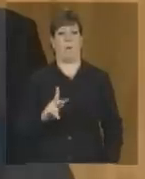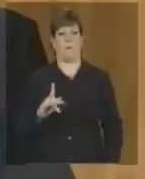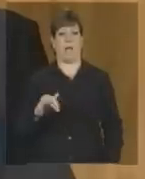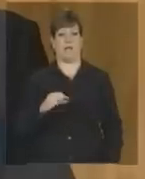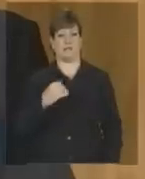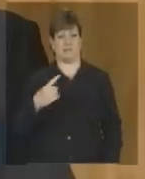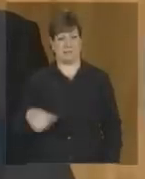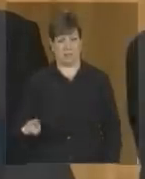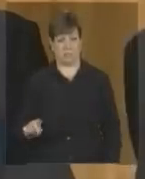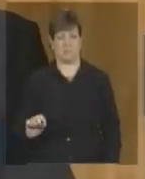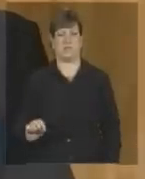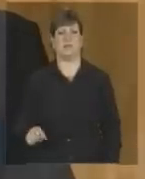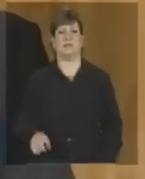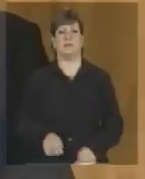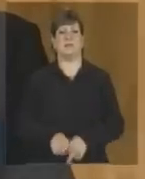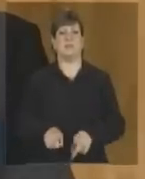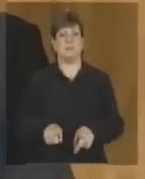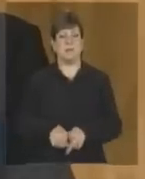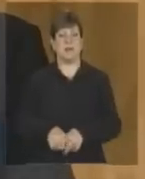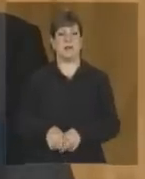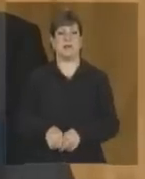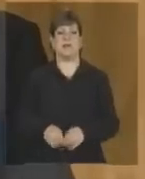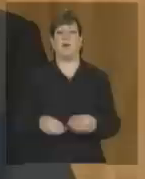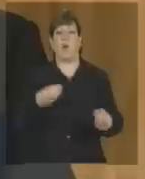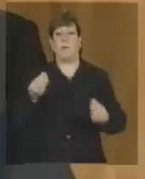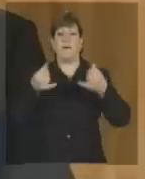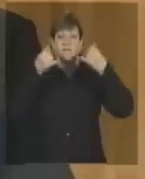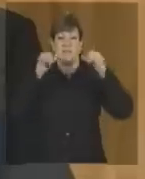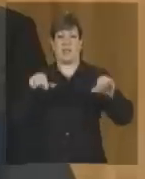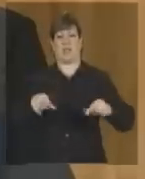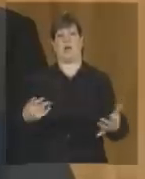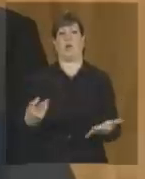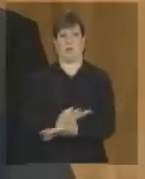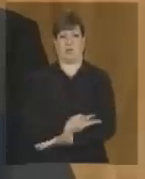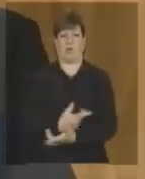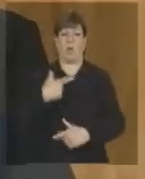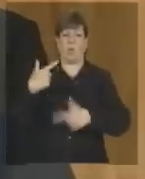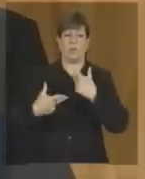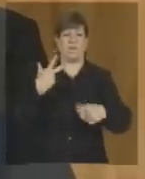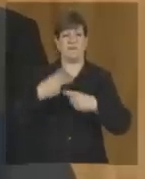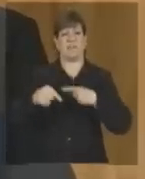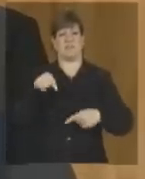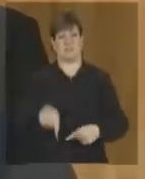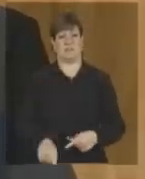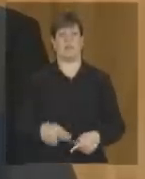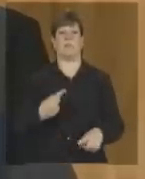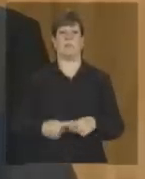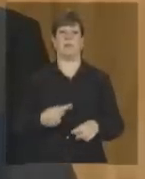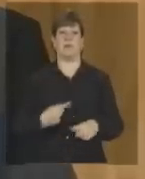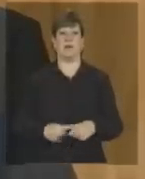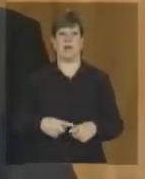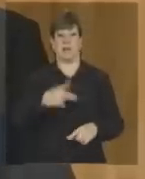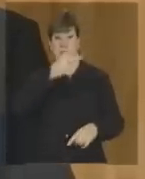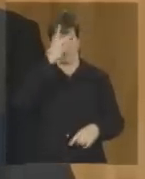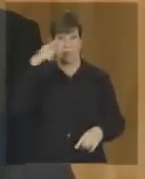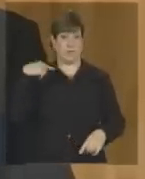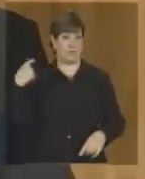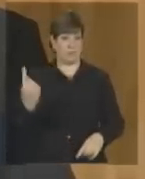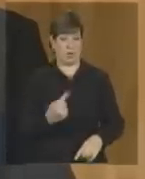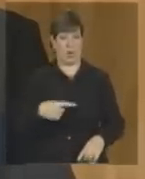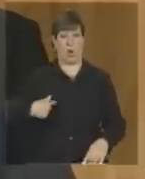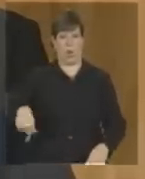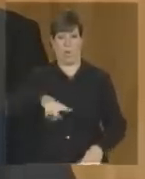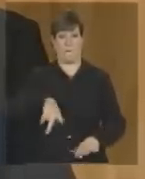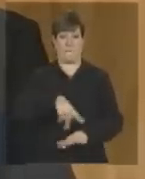os meios de impedir que isso aconteça e de combater isso, para que as pessoas de nossos países